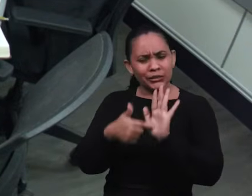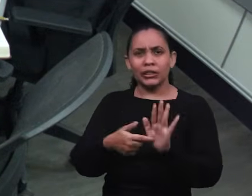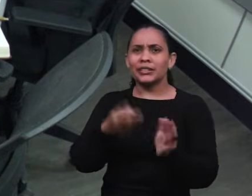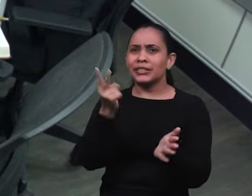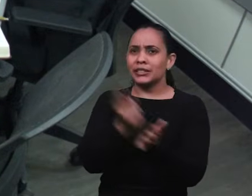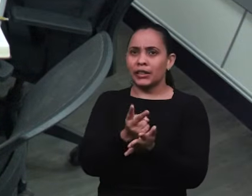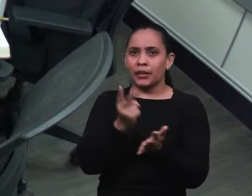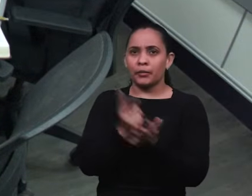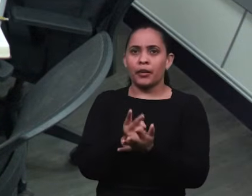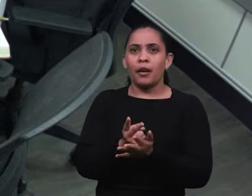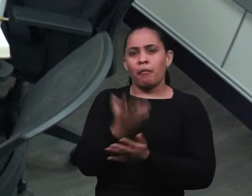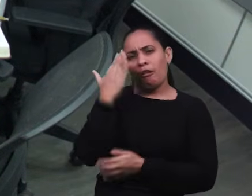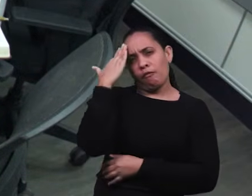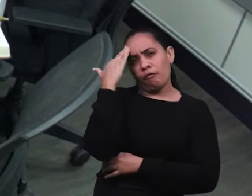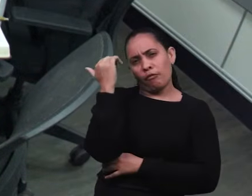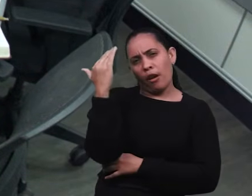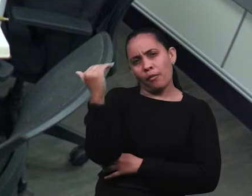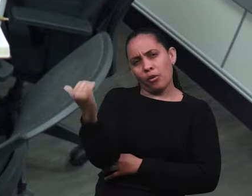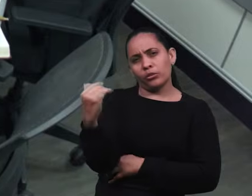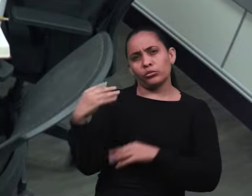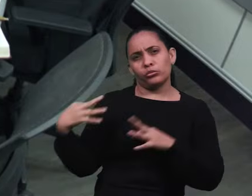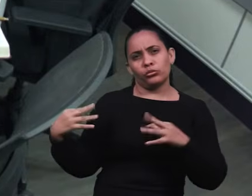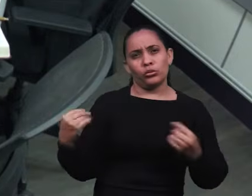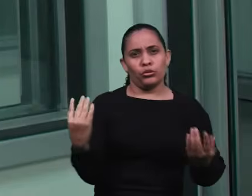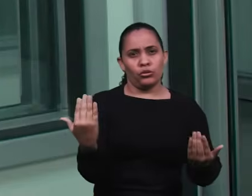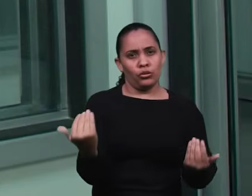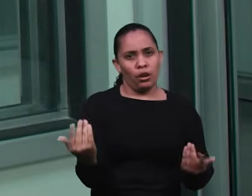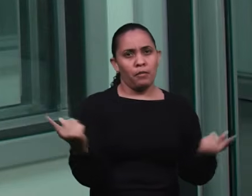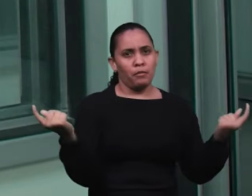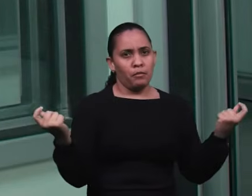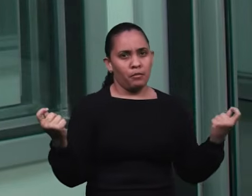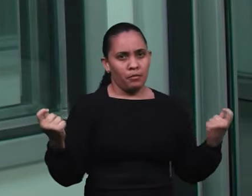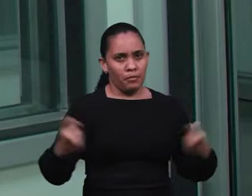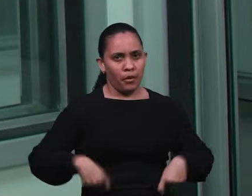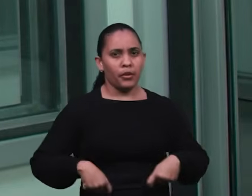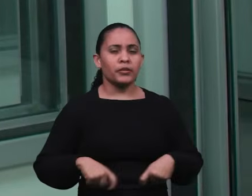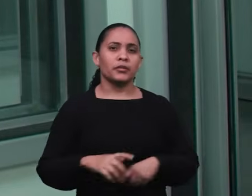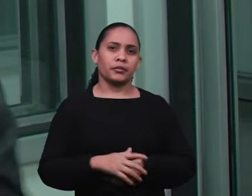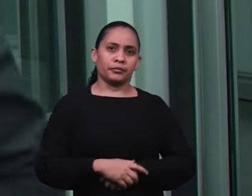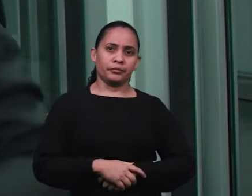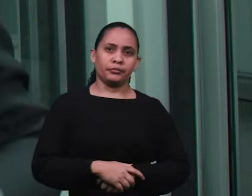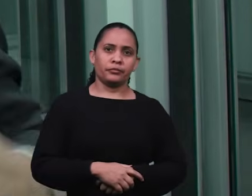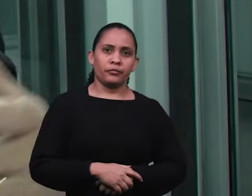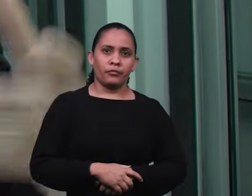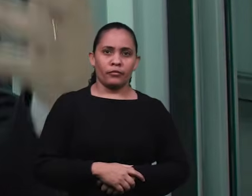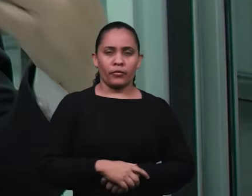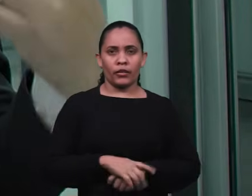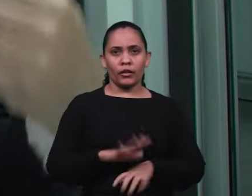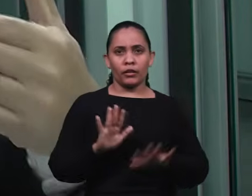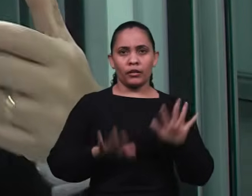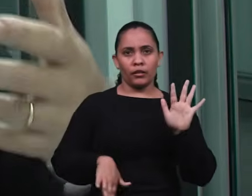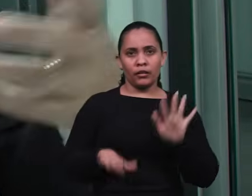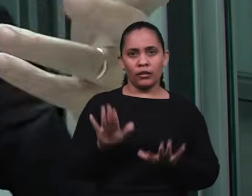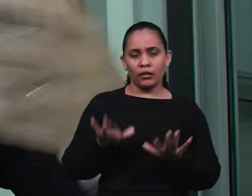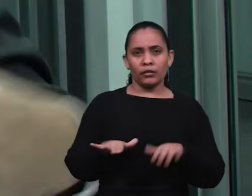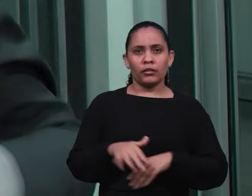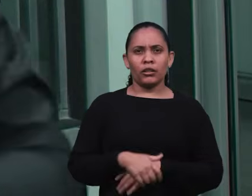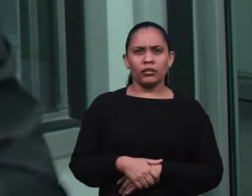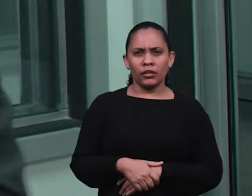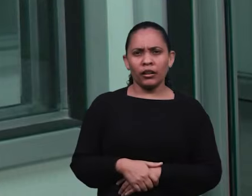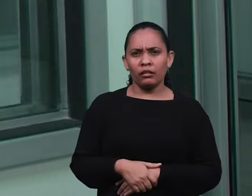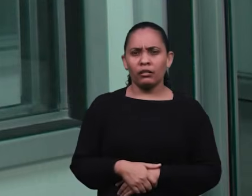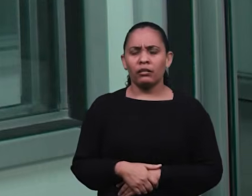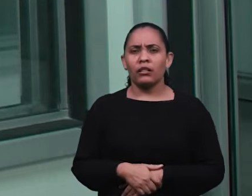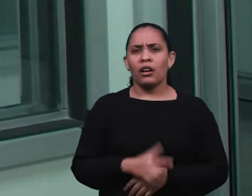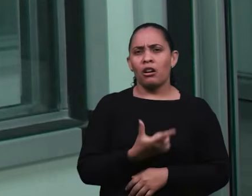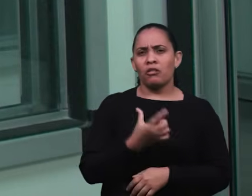crise. A mais famosa e atual, que todos os jovens novos podem perceber, às vezes eu não lembro lá de 29, né? A maior crise que